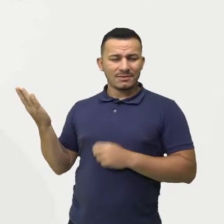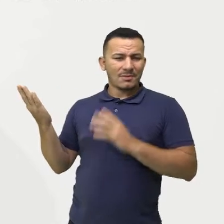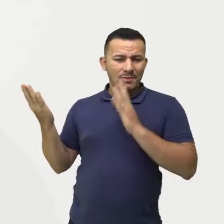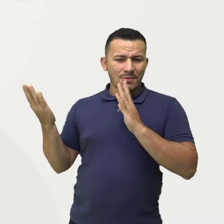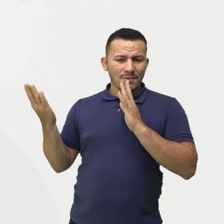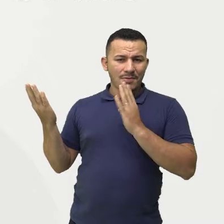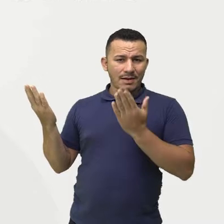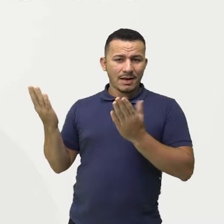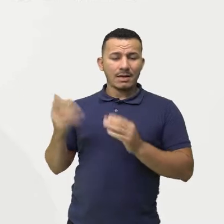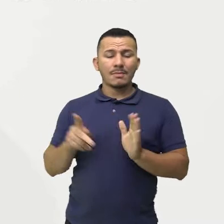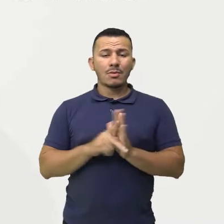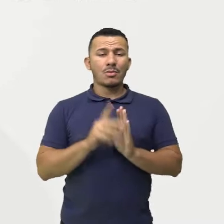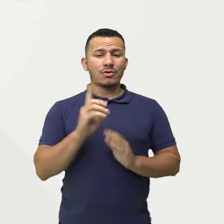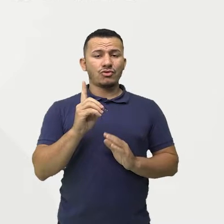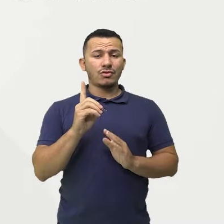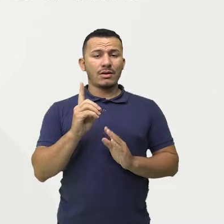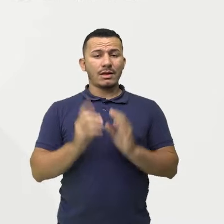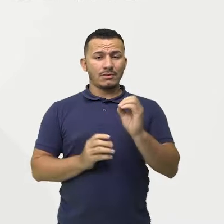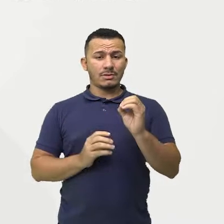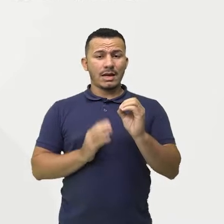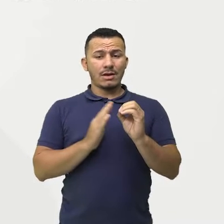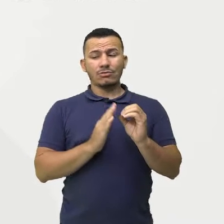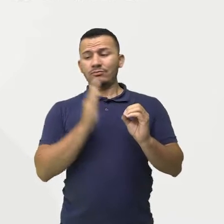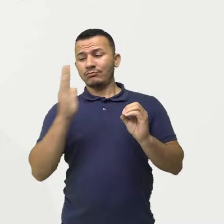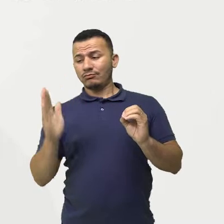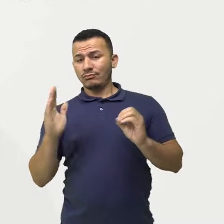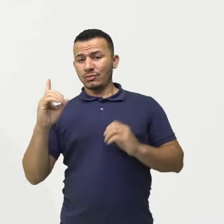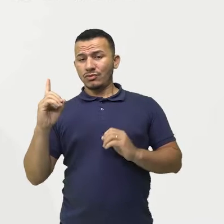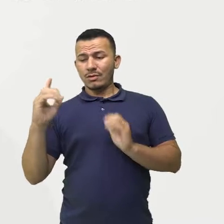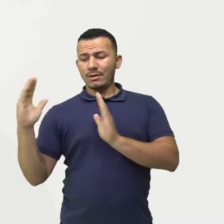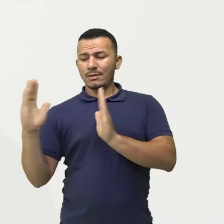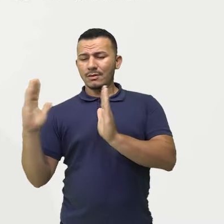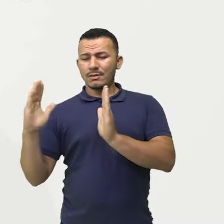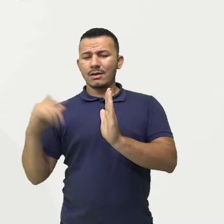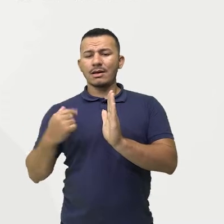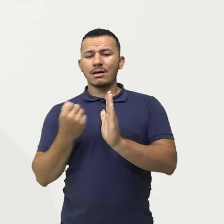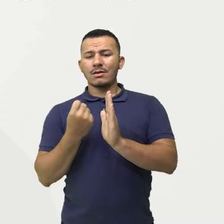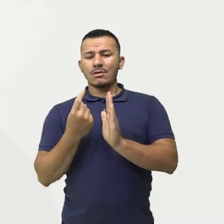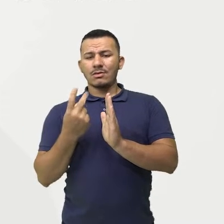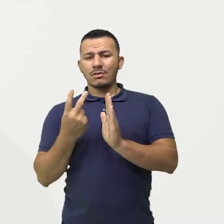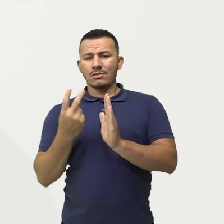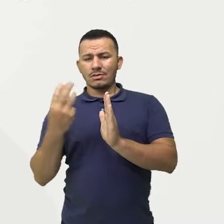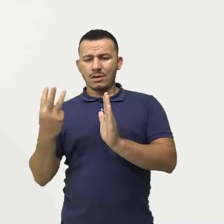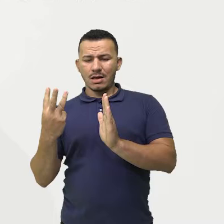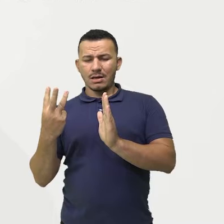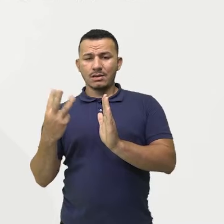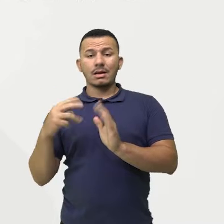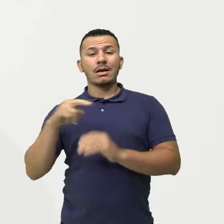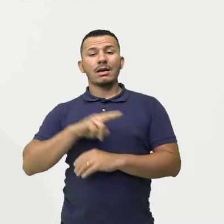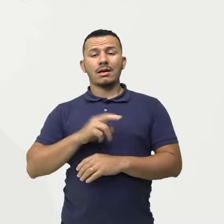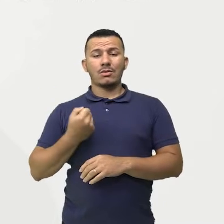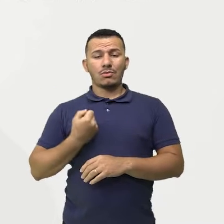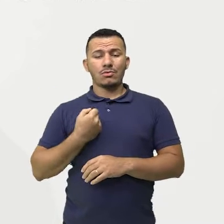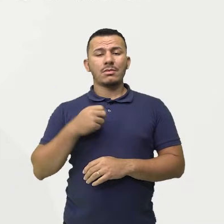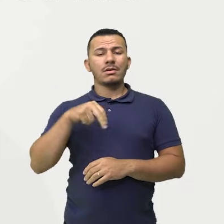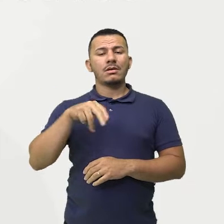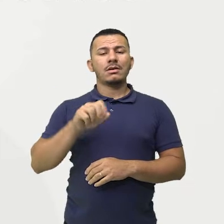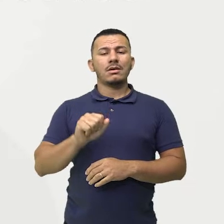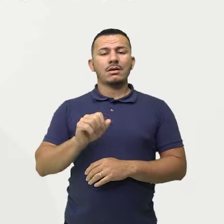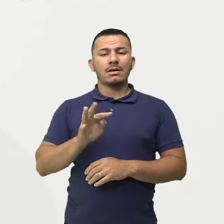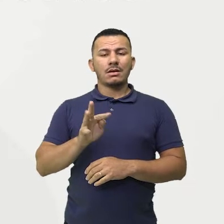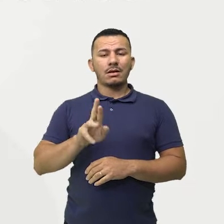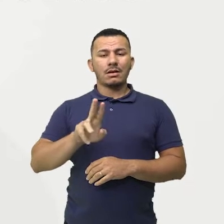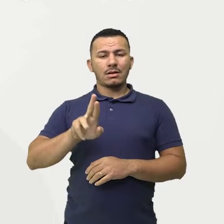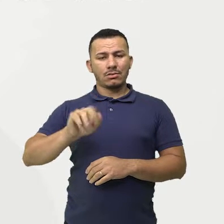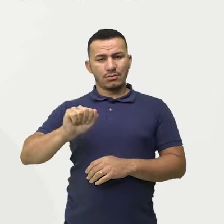à direita do zero. Aqui nós estávamos diante do conjunto dos números naturais. O